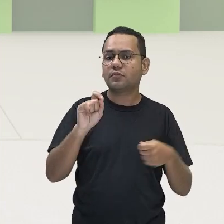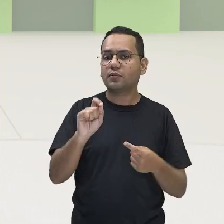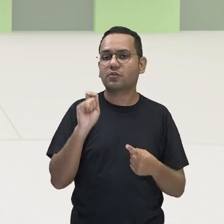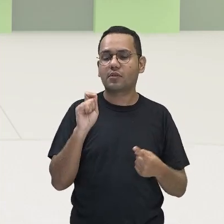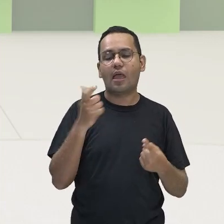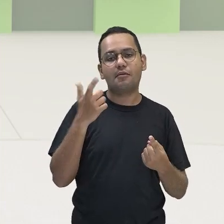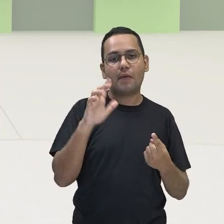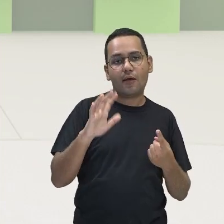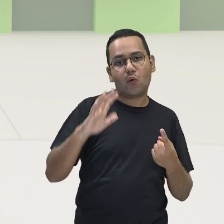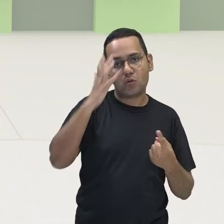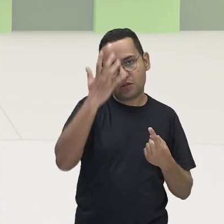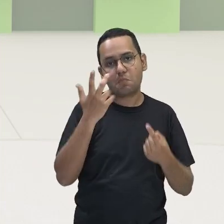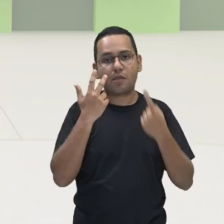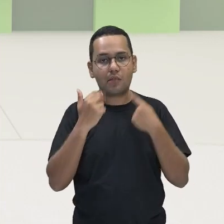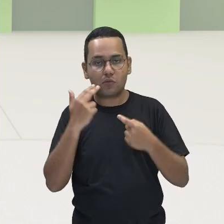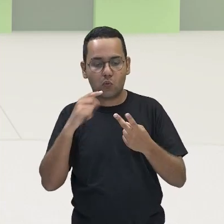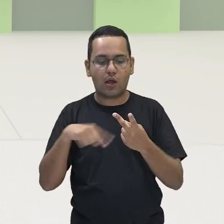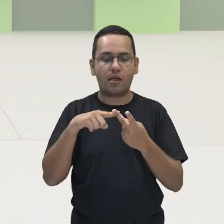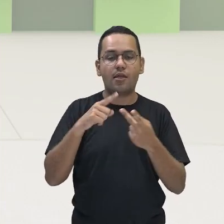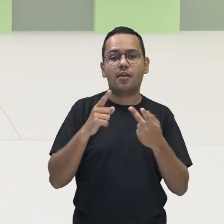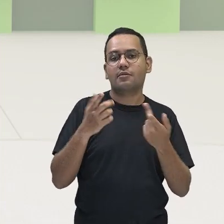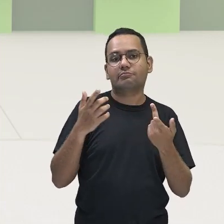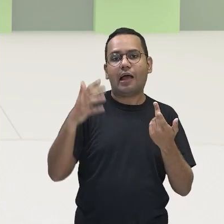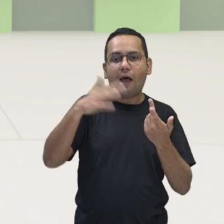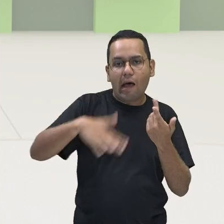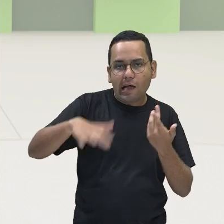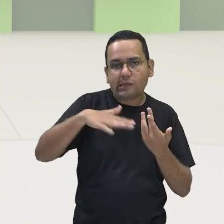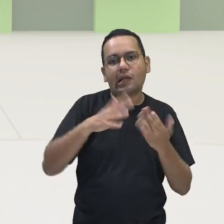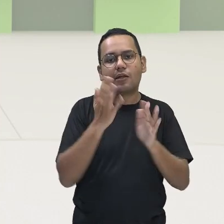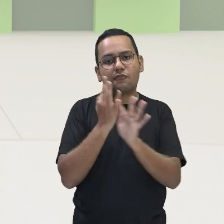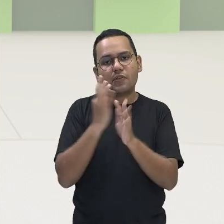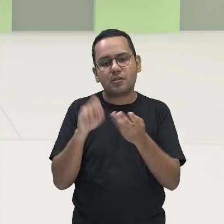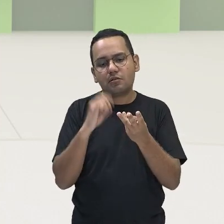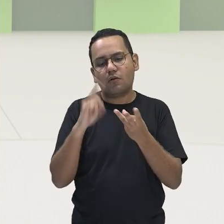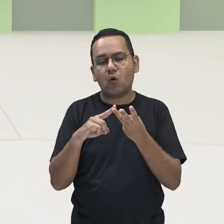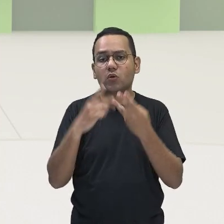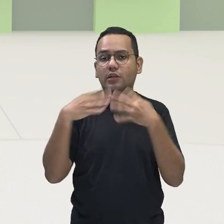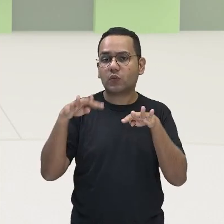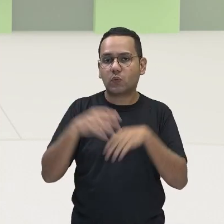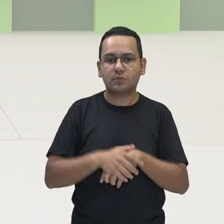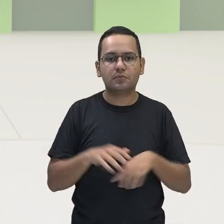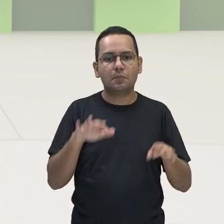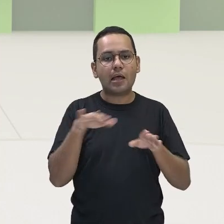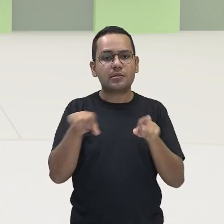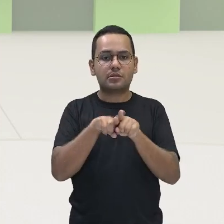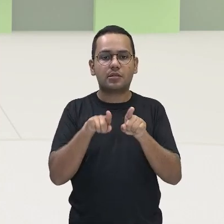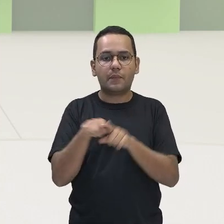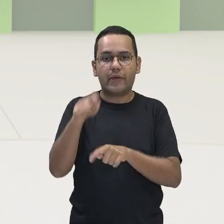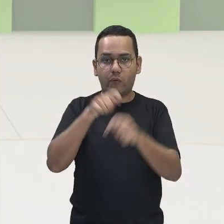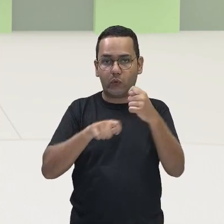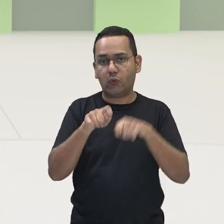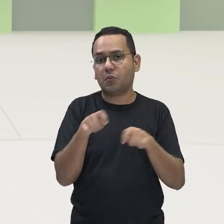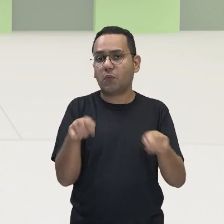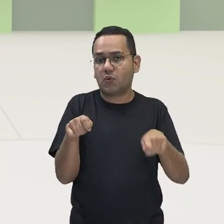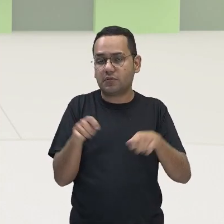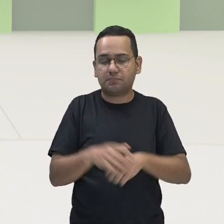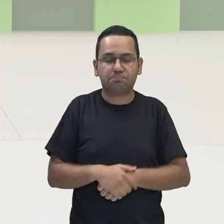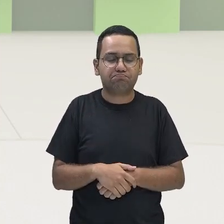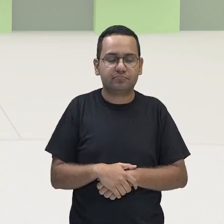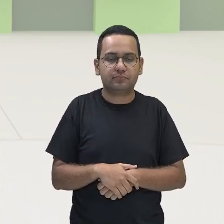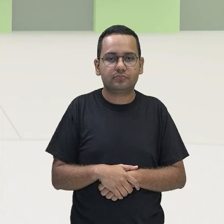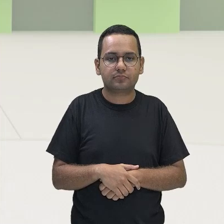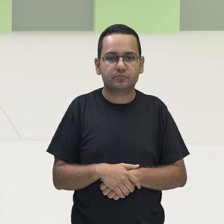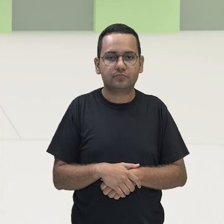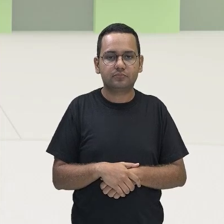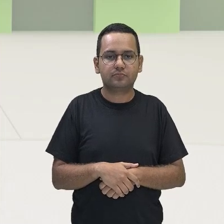também, além de outros, como os aspectos econômicos também, que todos eles estão envolvidos ali. Então,